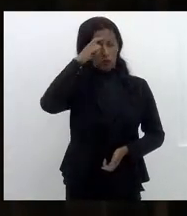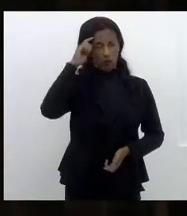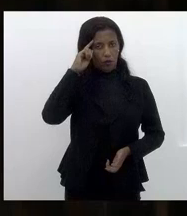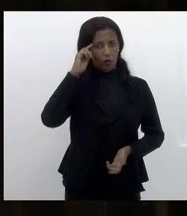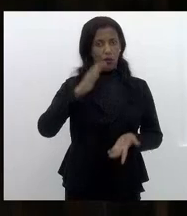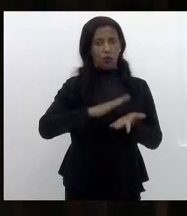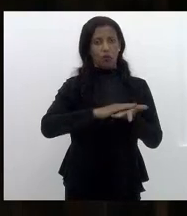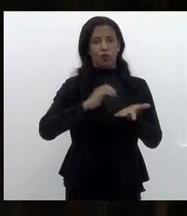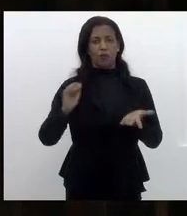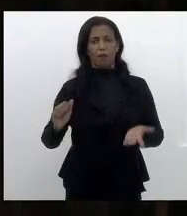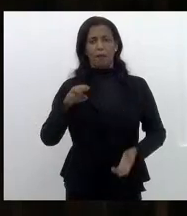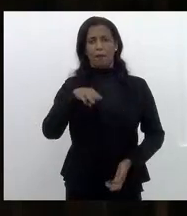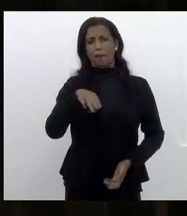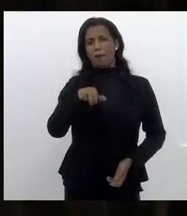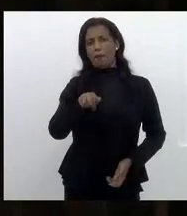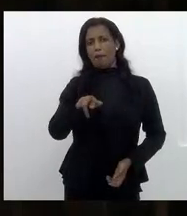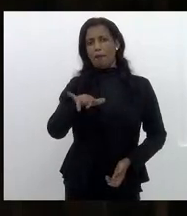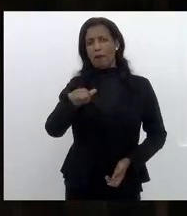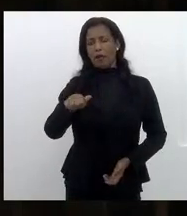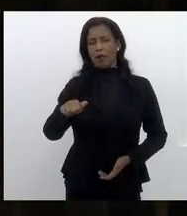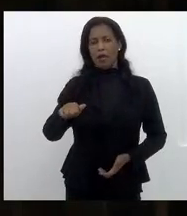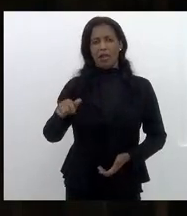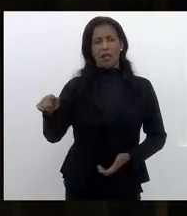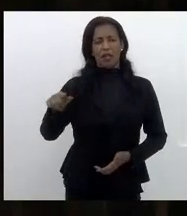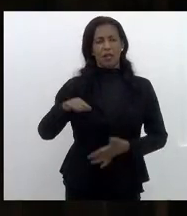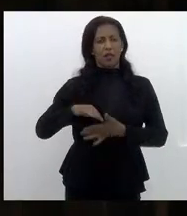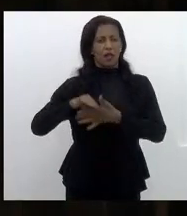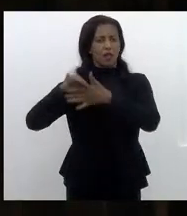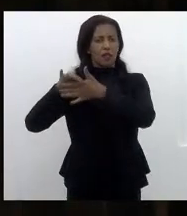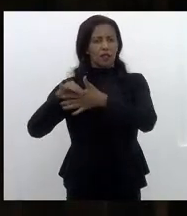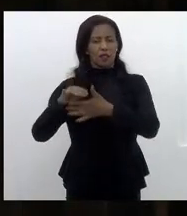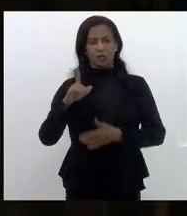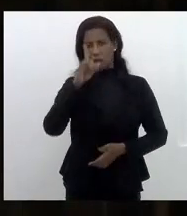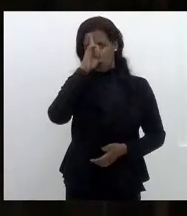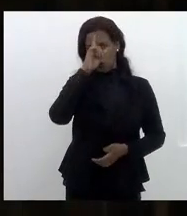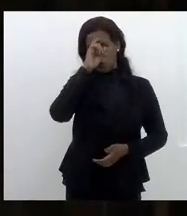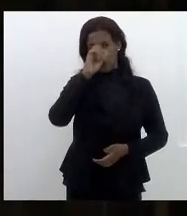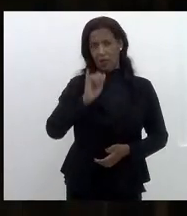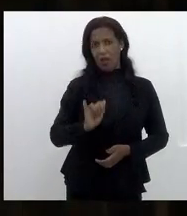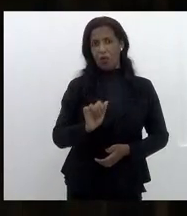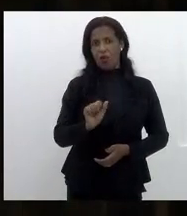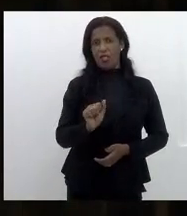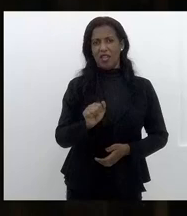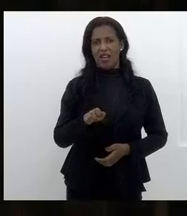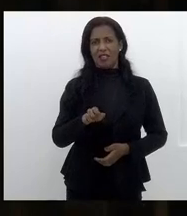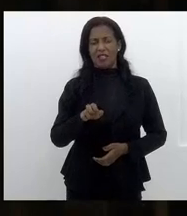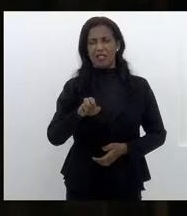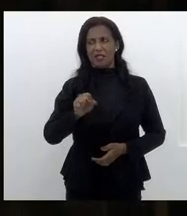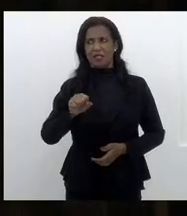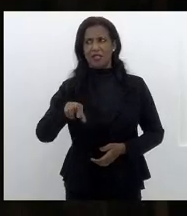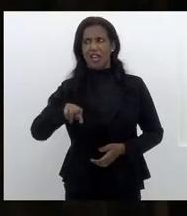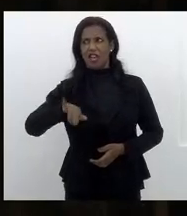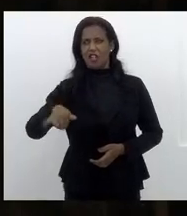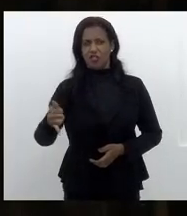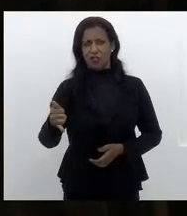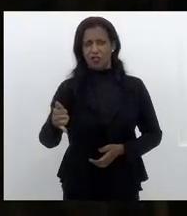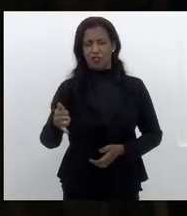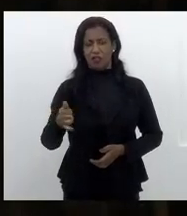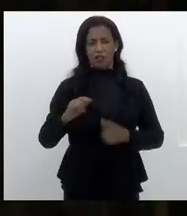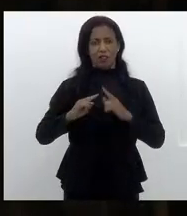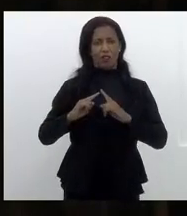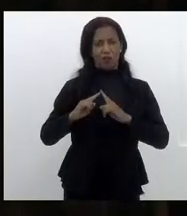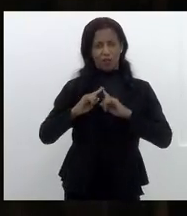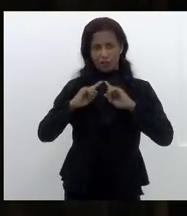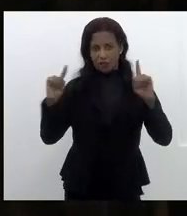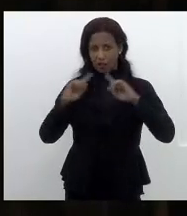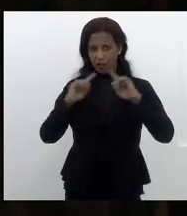tirar a mariléia do comando do iaserj que vinha fazendo com extrema competência eu faço essa